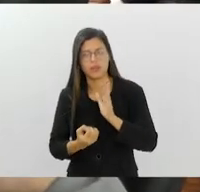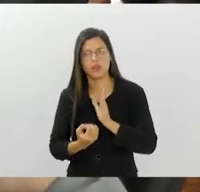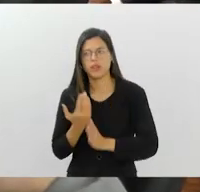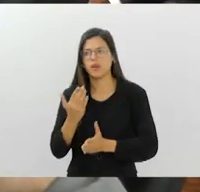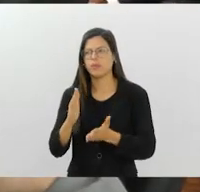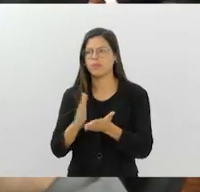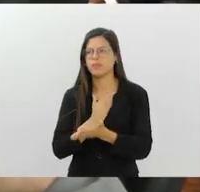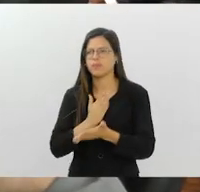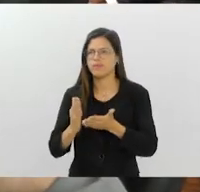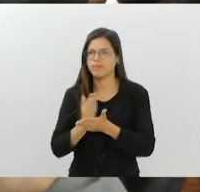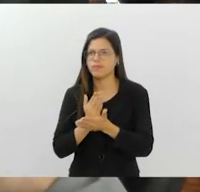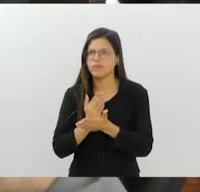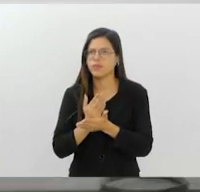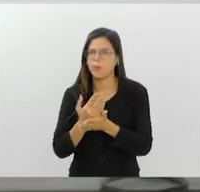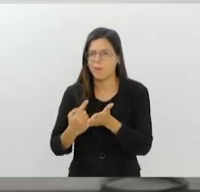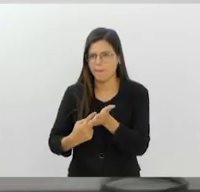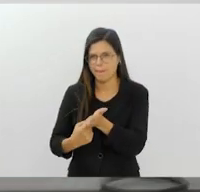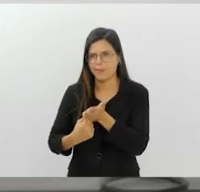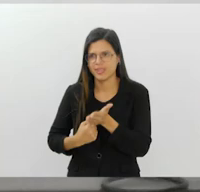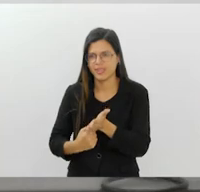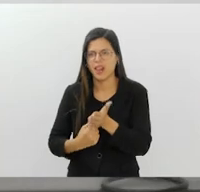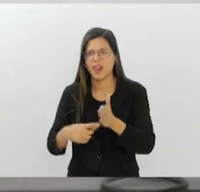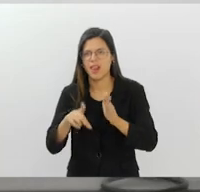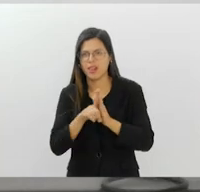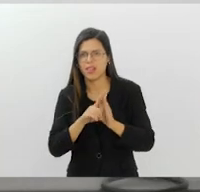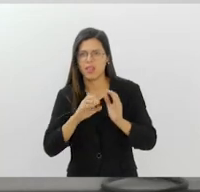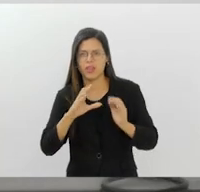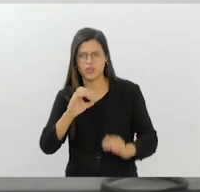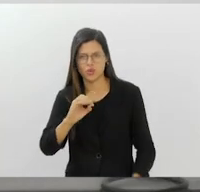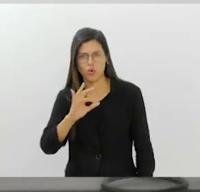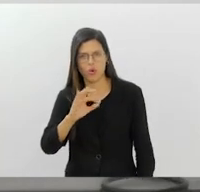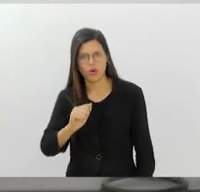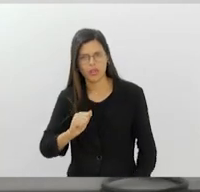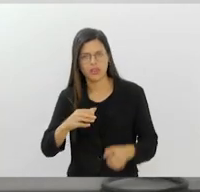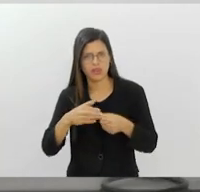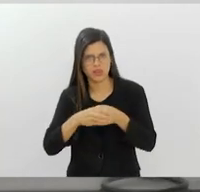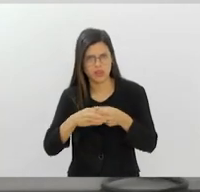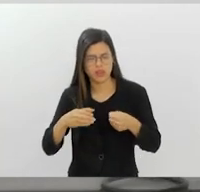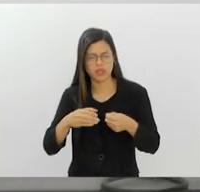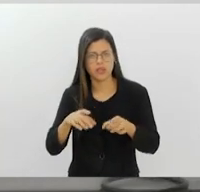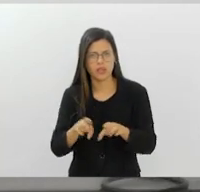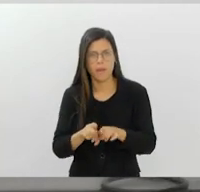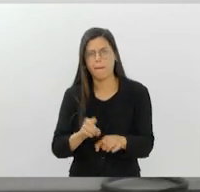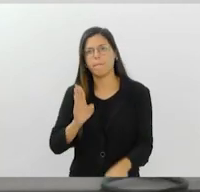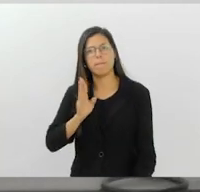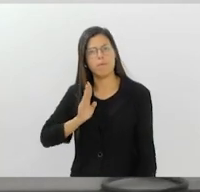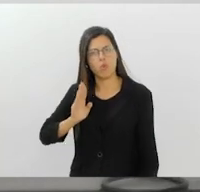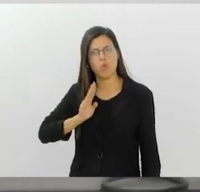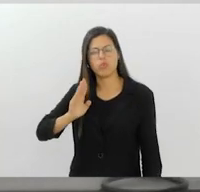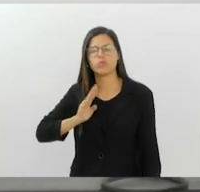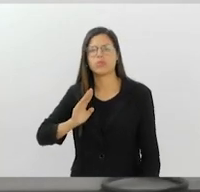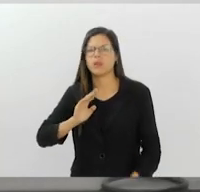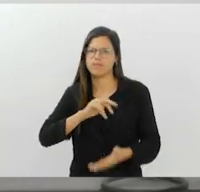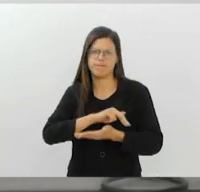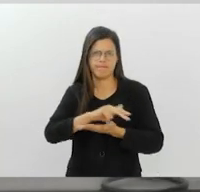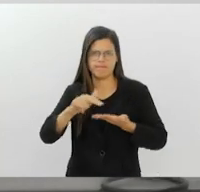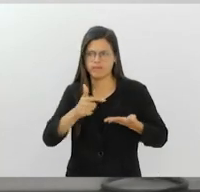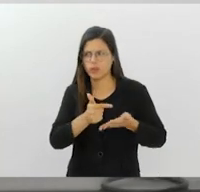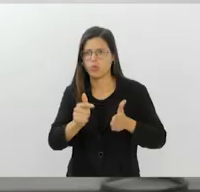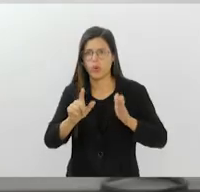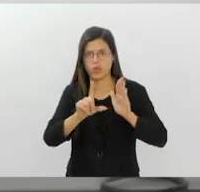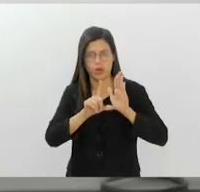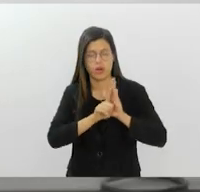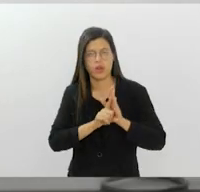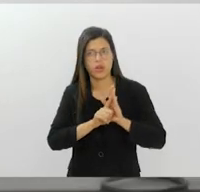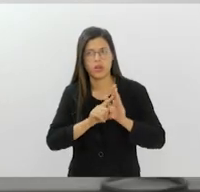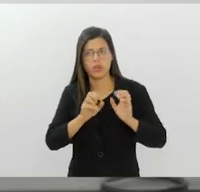coautoria contigo lei de cotas bolsa pro cotista eh várias outras leis ensino